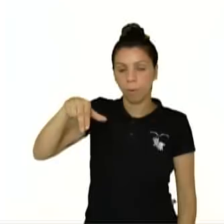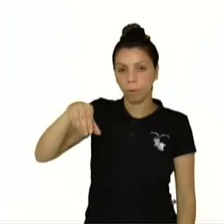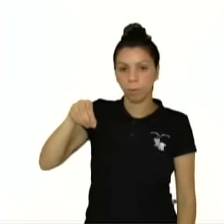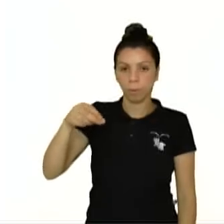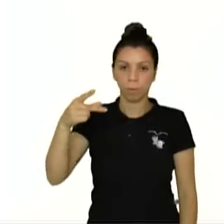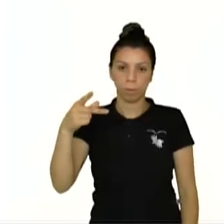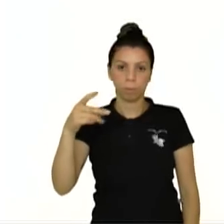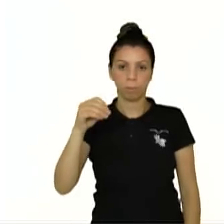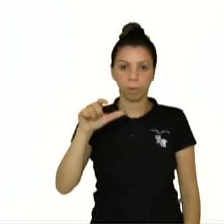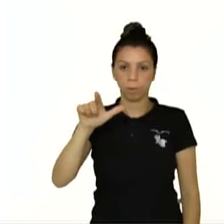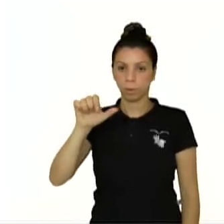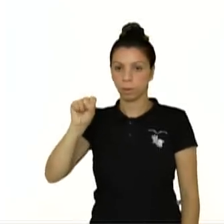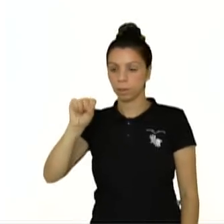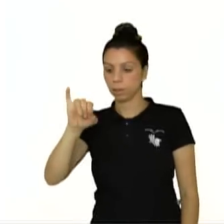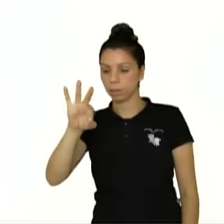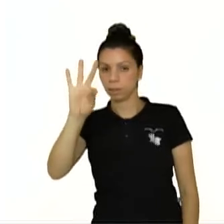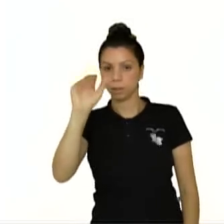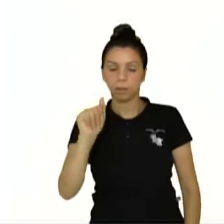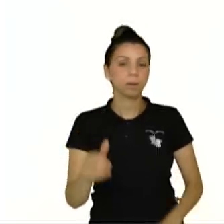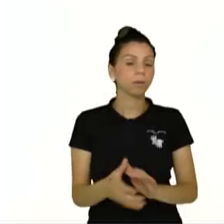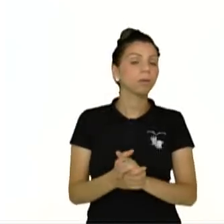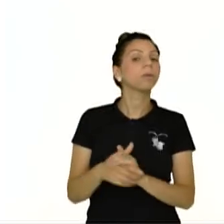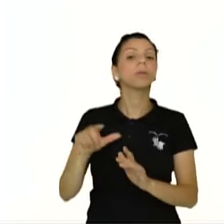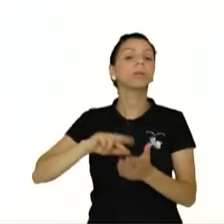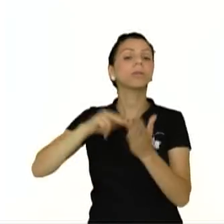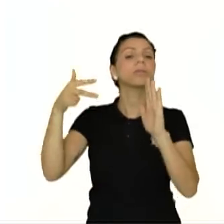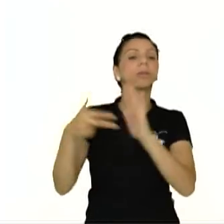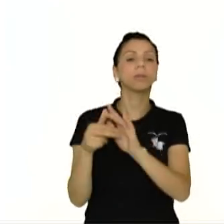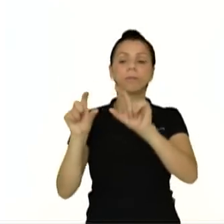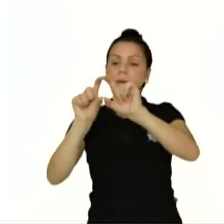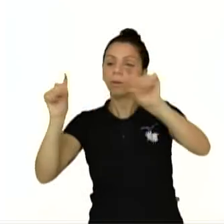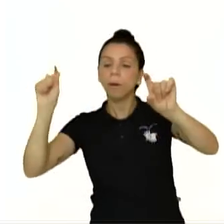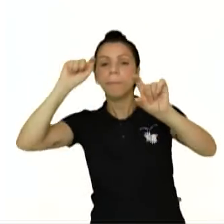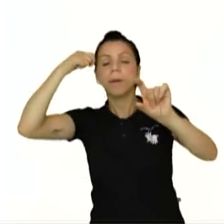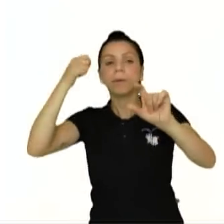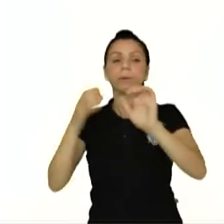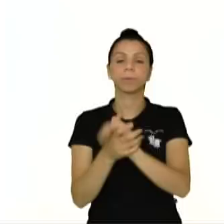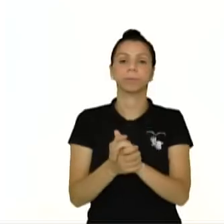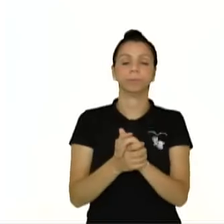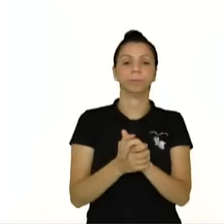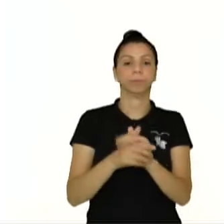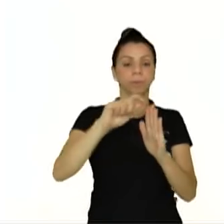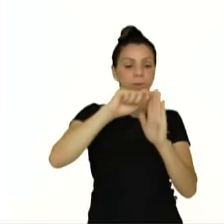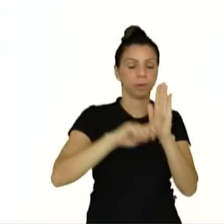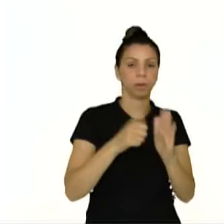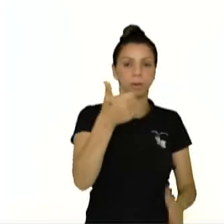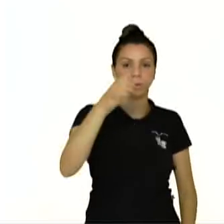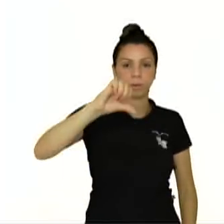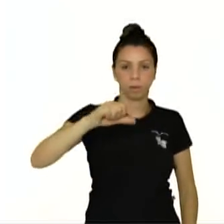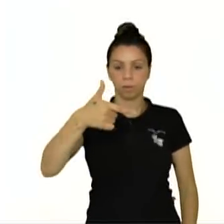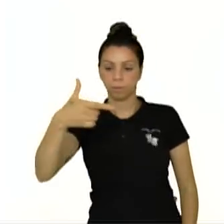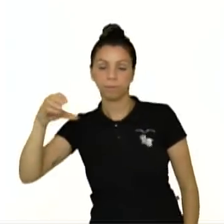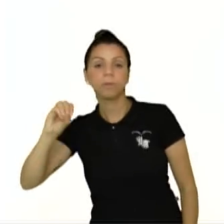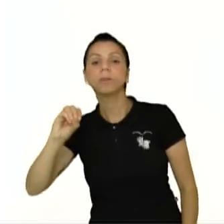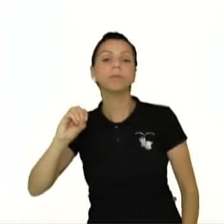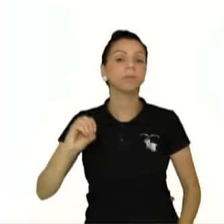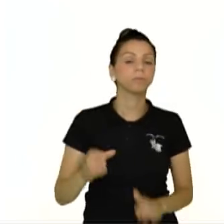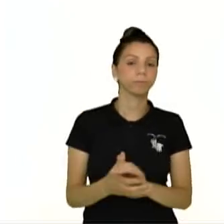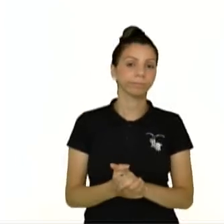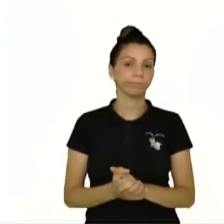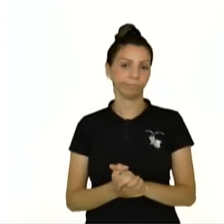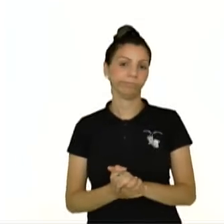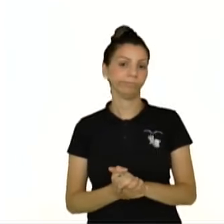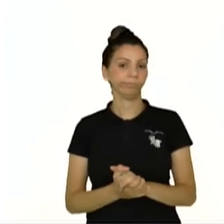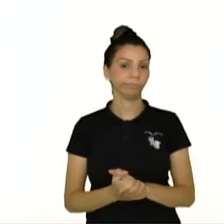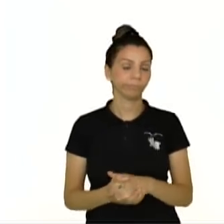significa Estado monopolista no contexto da transição dos séculos 19 e 20? Pois